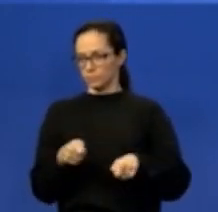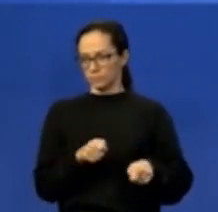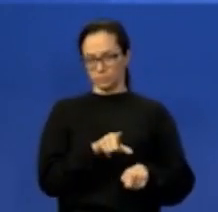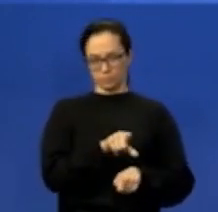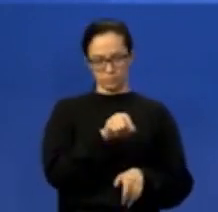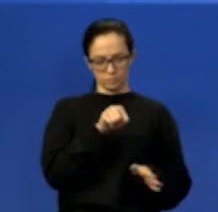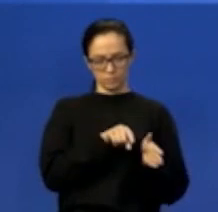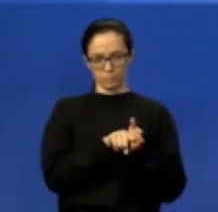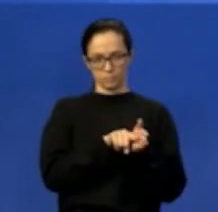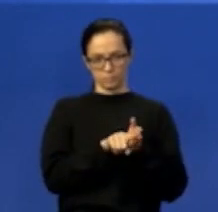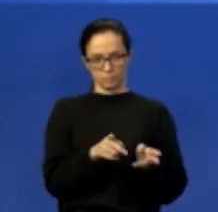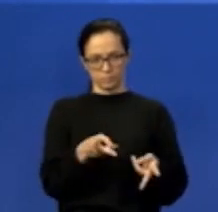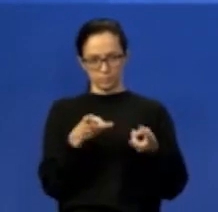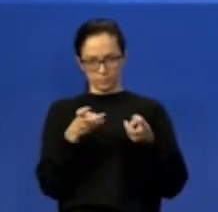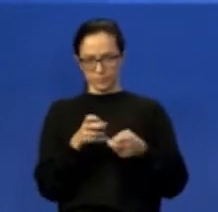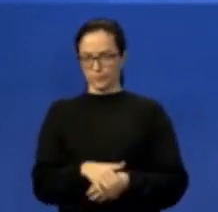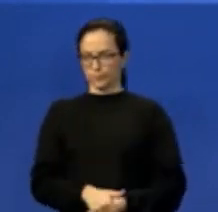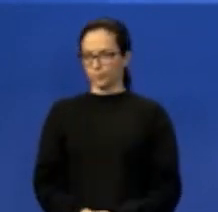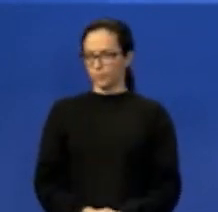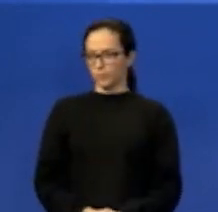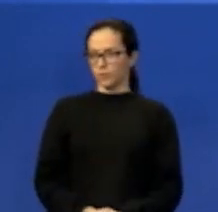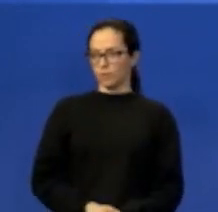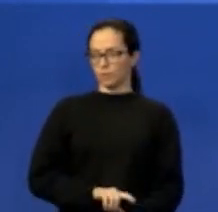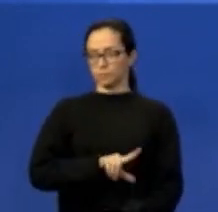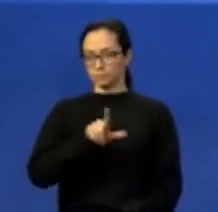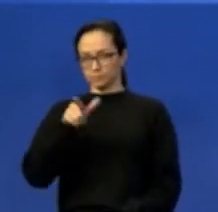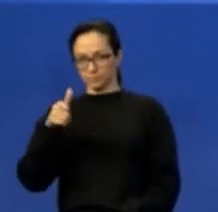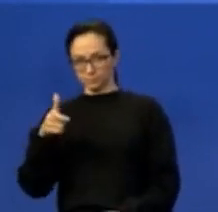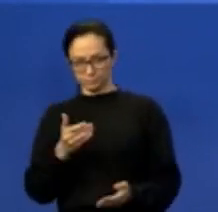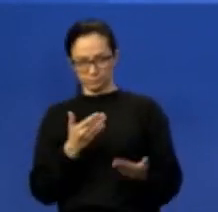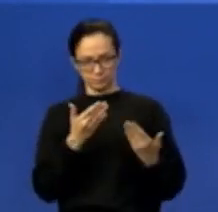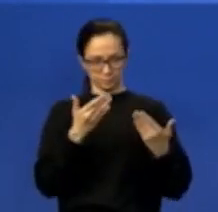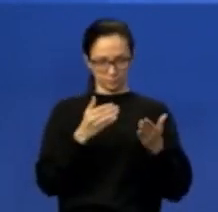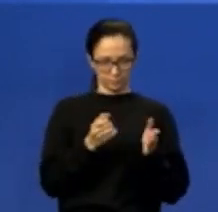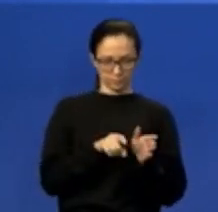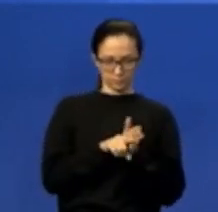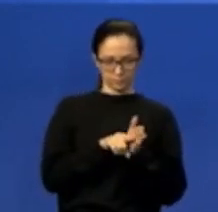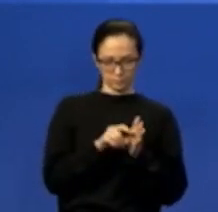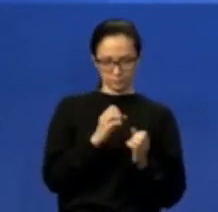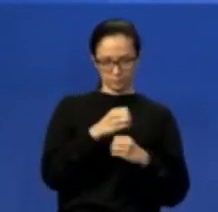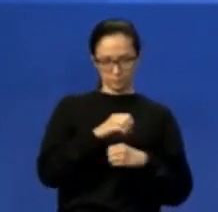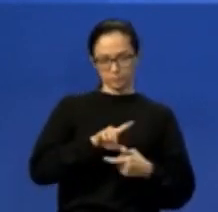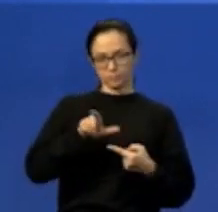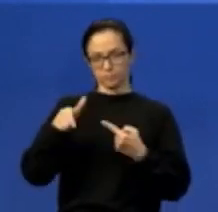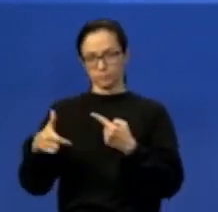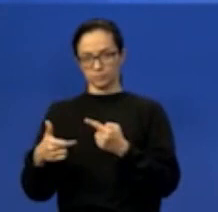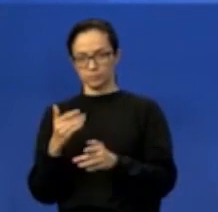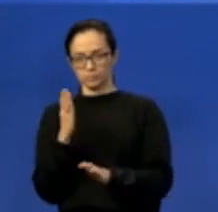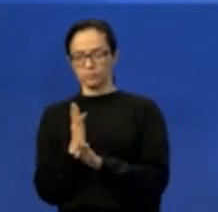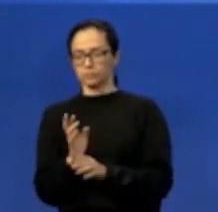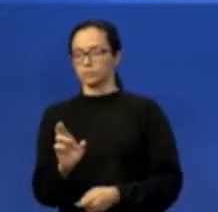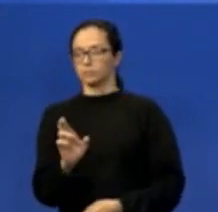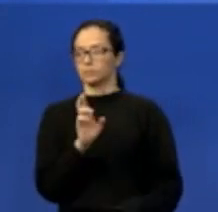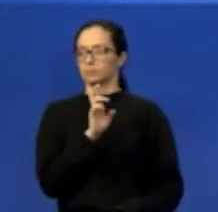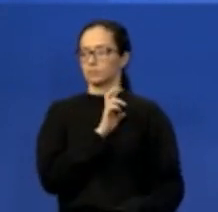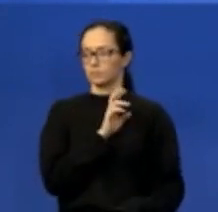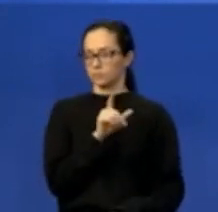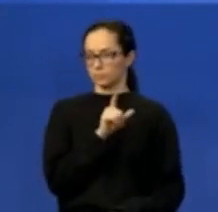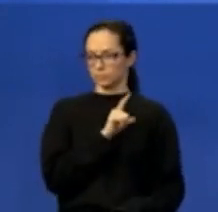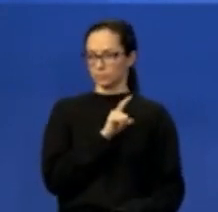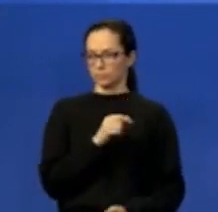coleta em si. Já a fase pós-analítica diz respeito ao resultado adquirido através dessas